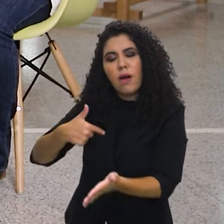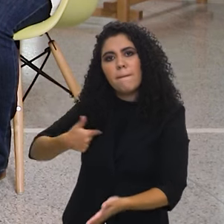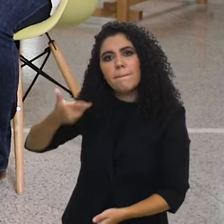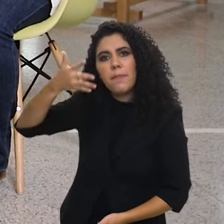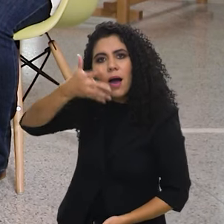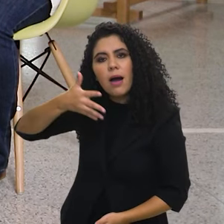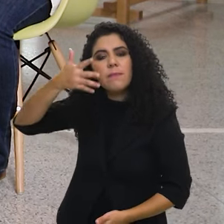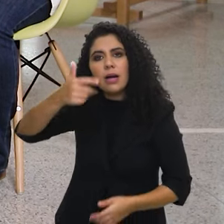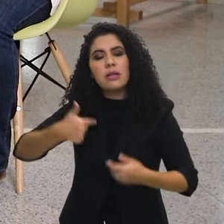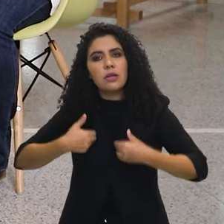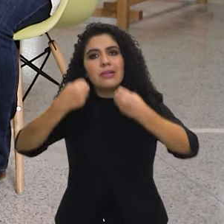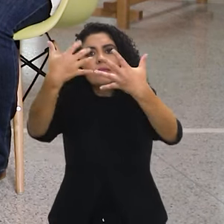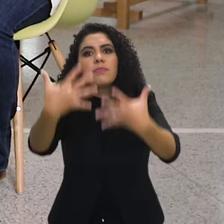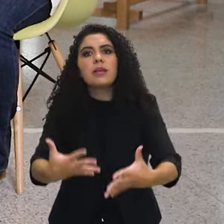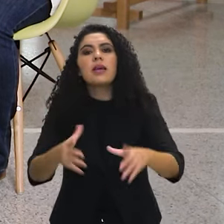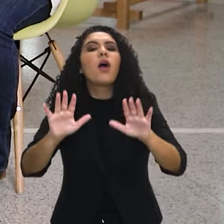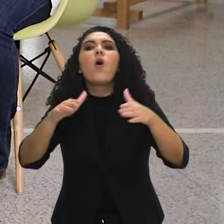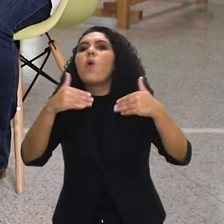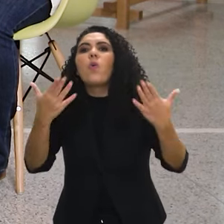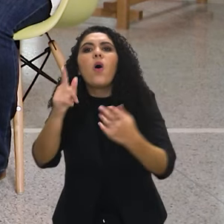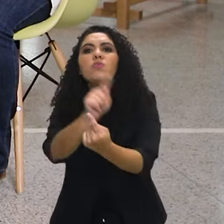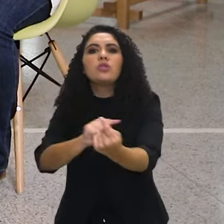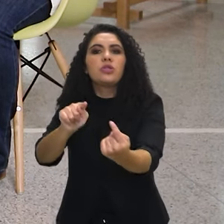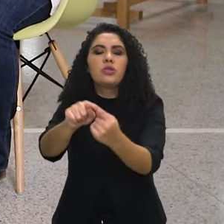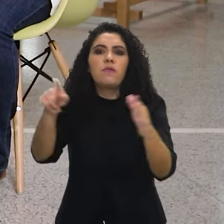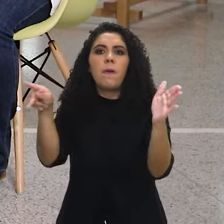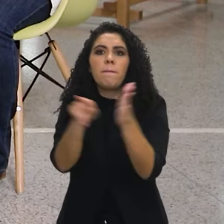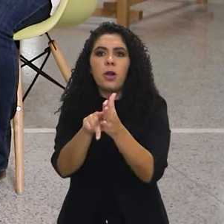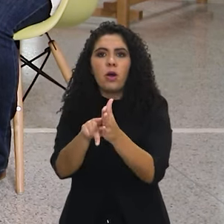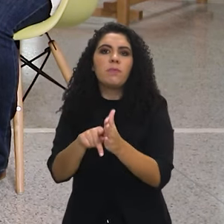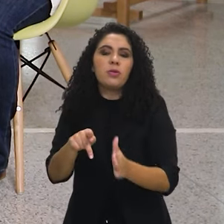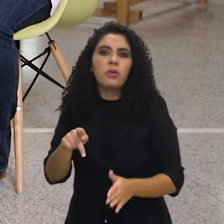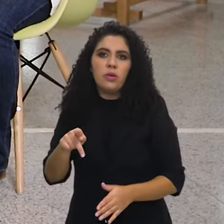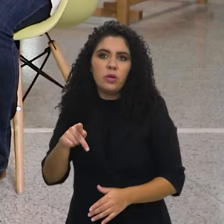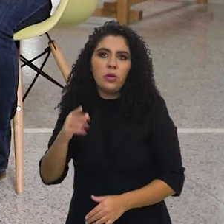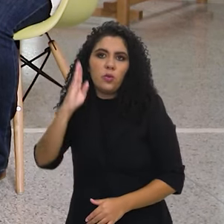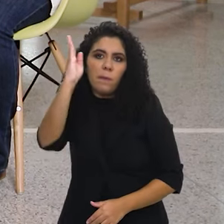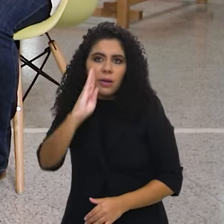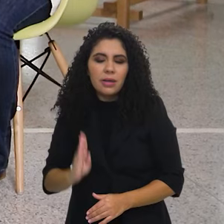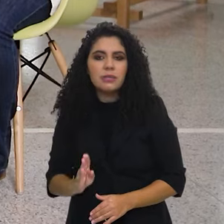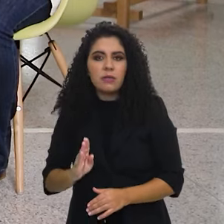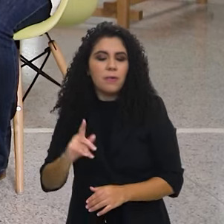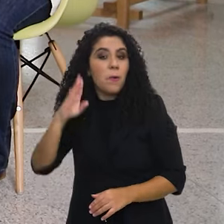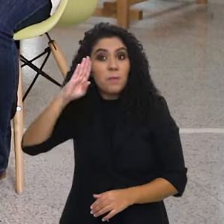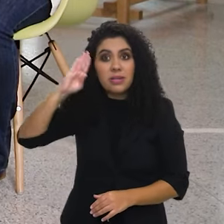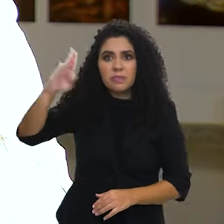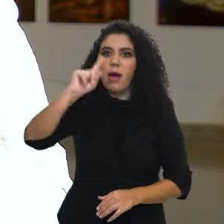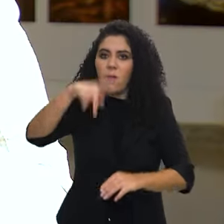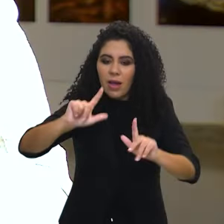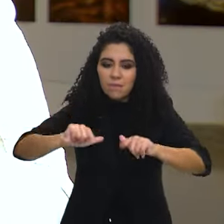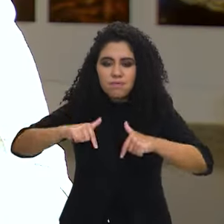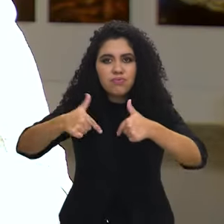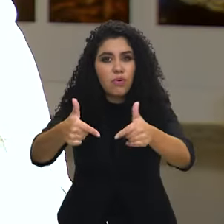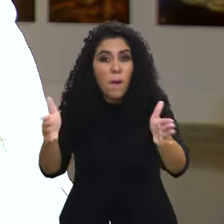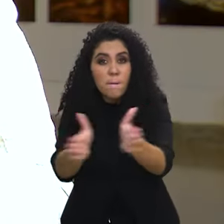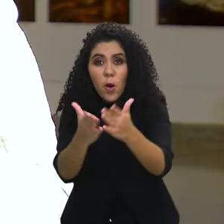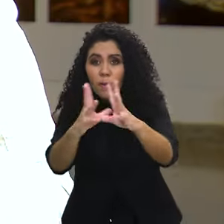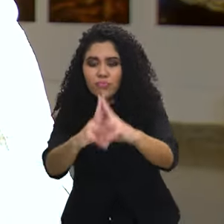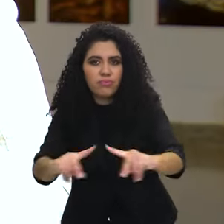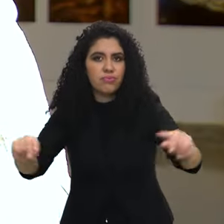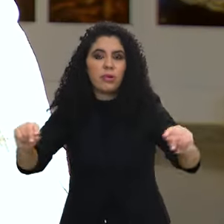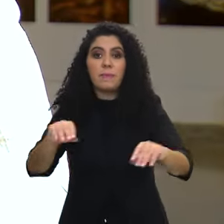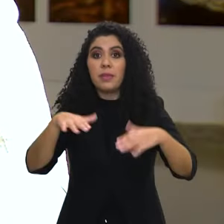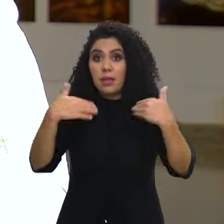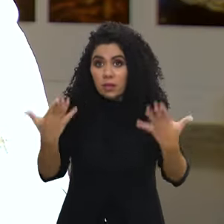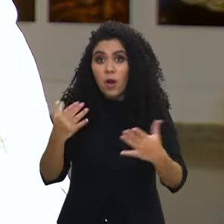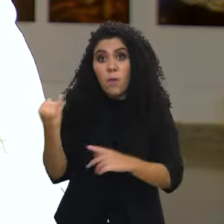foi para dizer o que que é que o governo brasileiro que que o governo do presidente Lula tá fazendo para enfrentar pobreza e é importante dizer